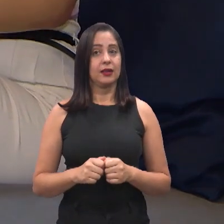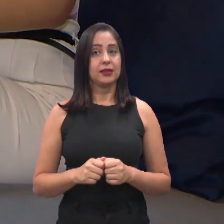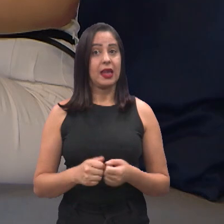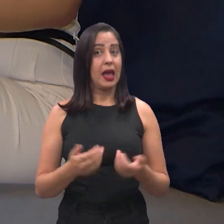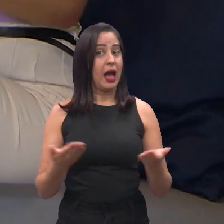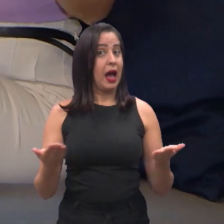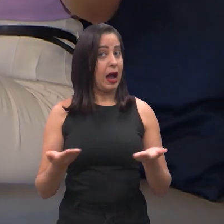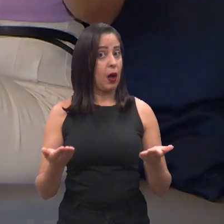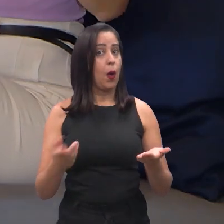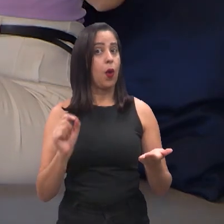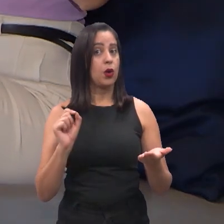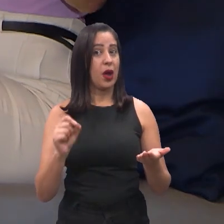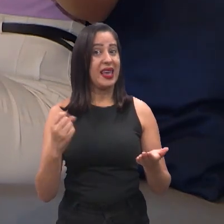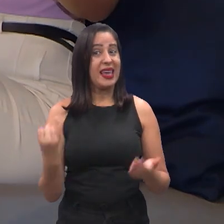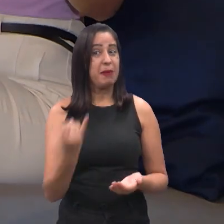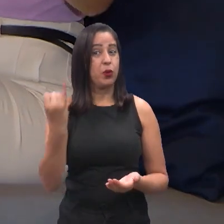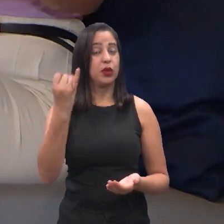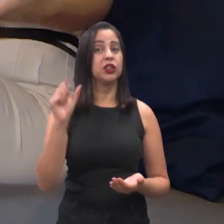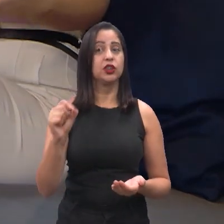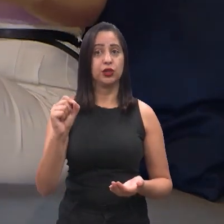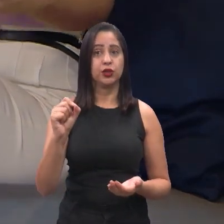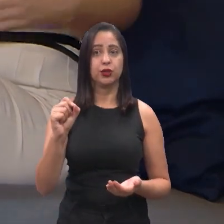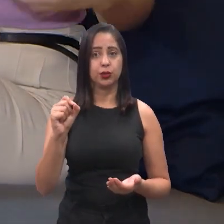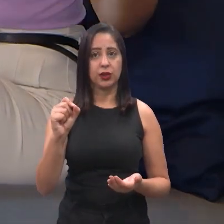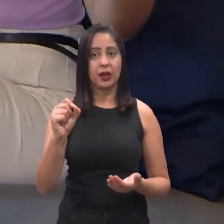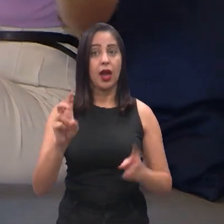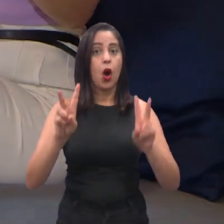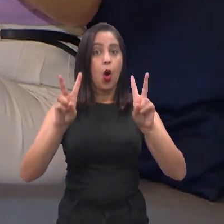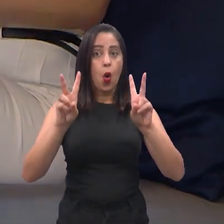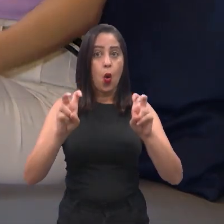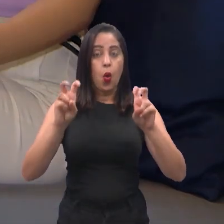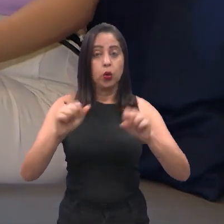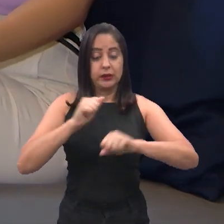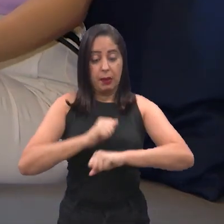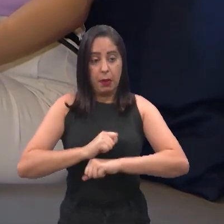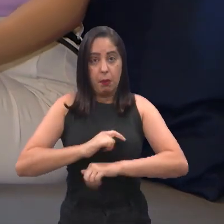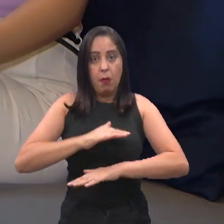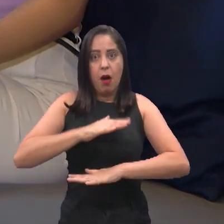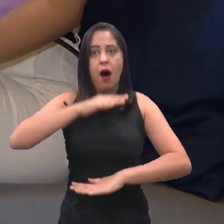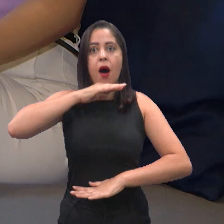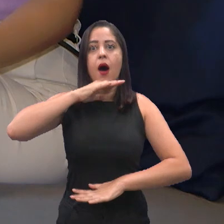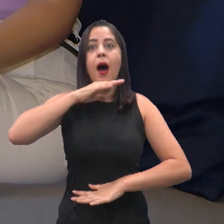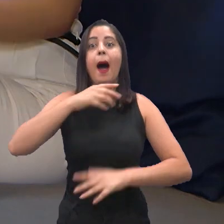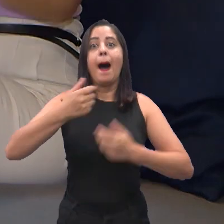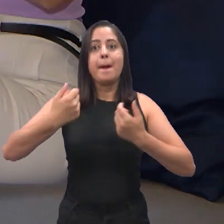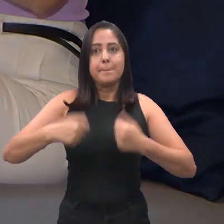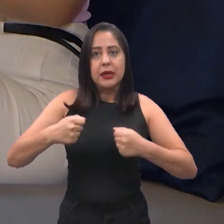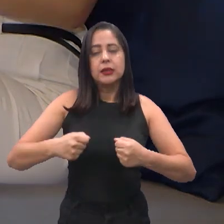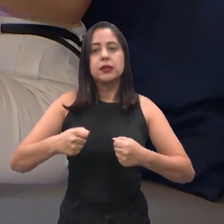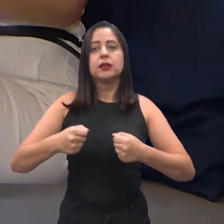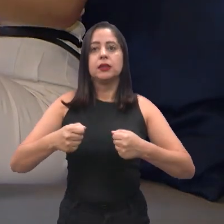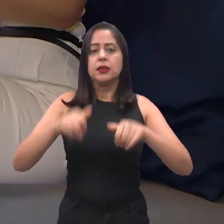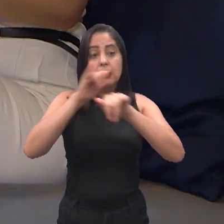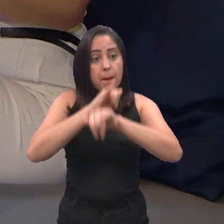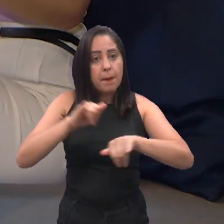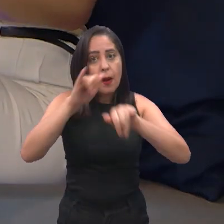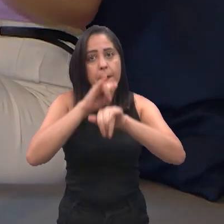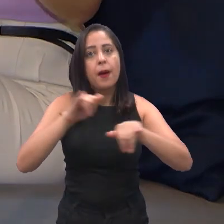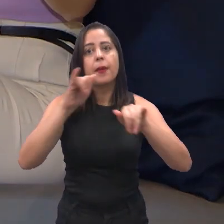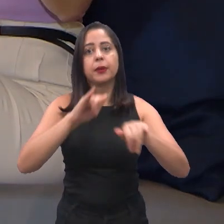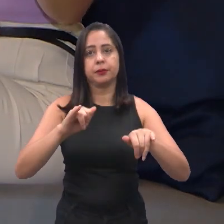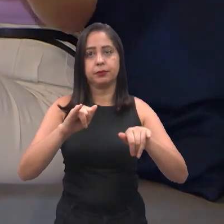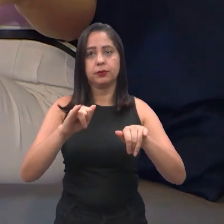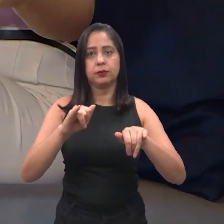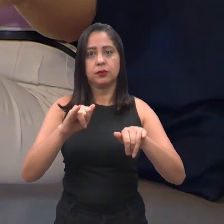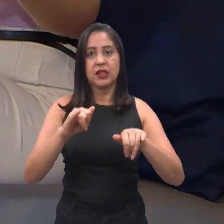que fica aí, vamos normalizar este assunto, né, colocar aí no centro das discussões, porque como foi falado aqui,